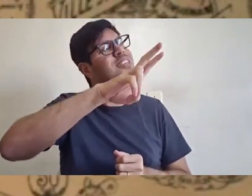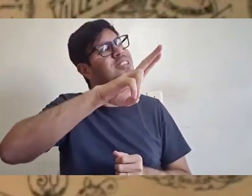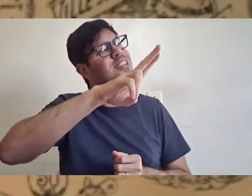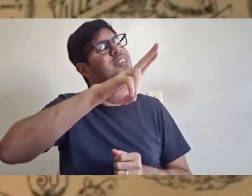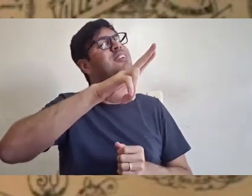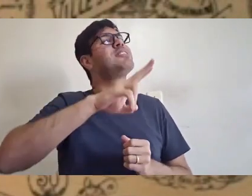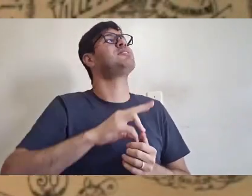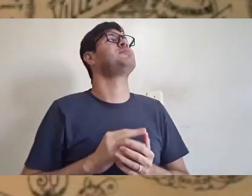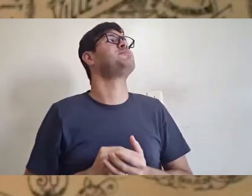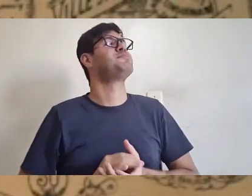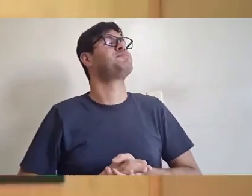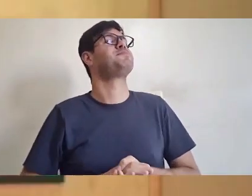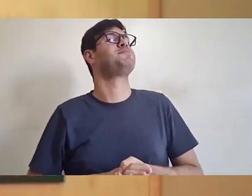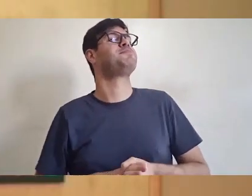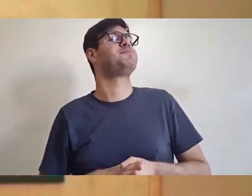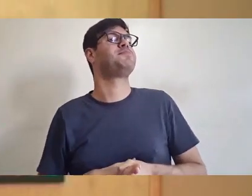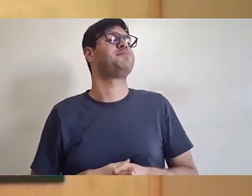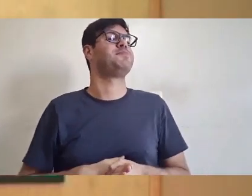O